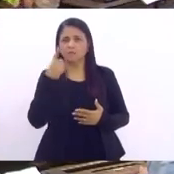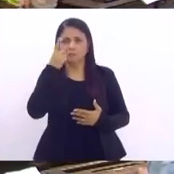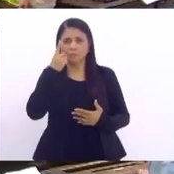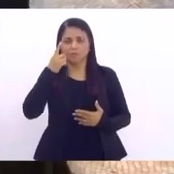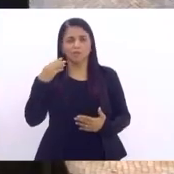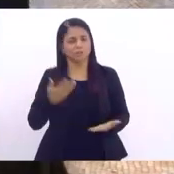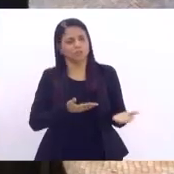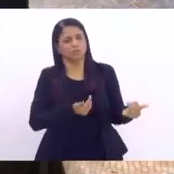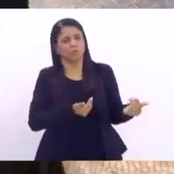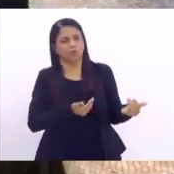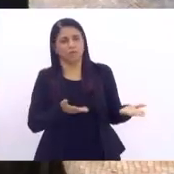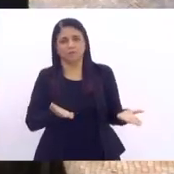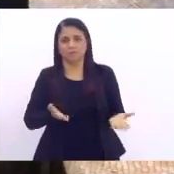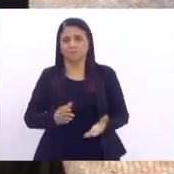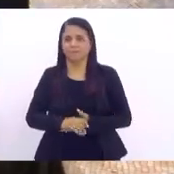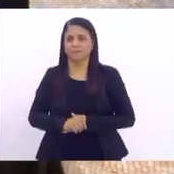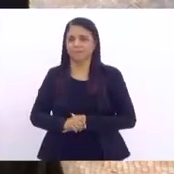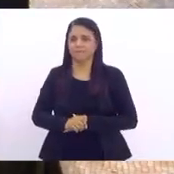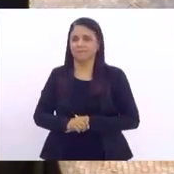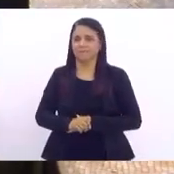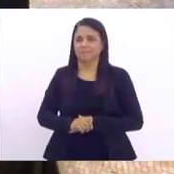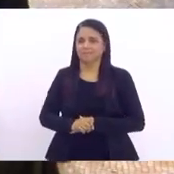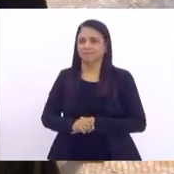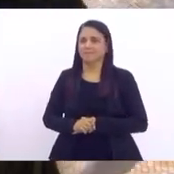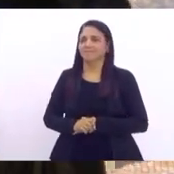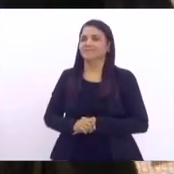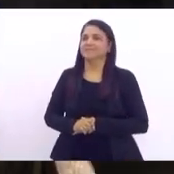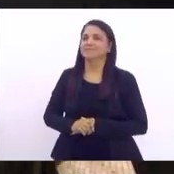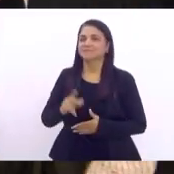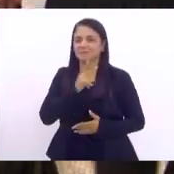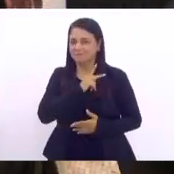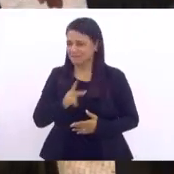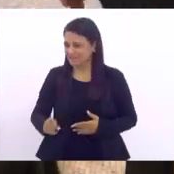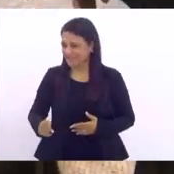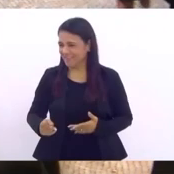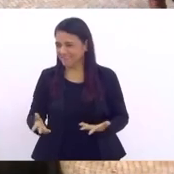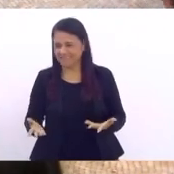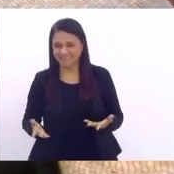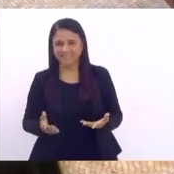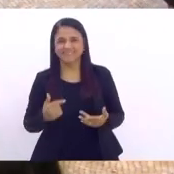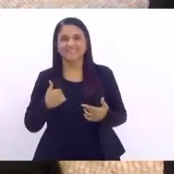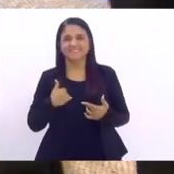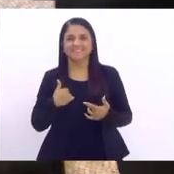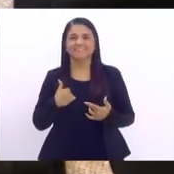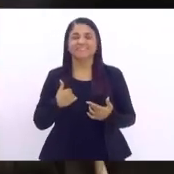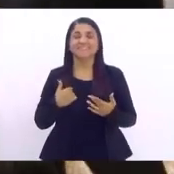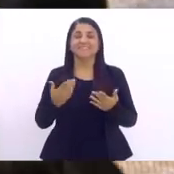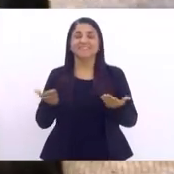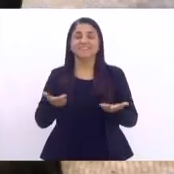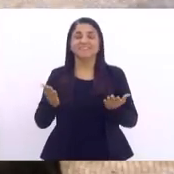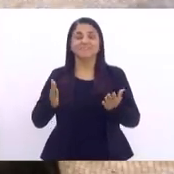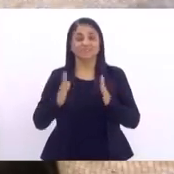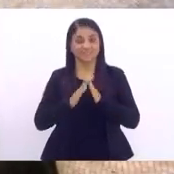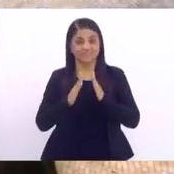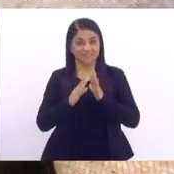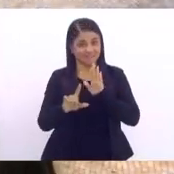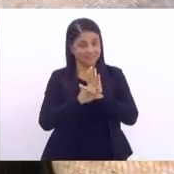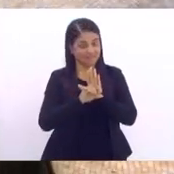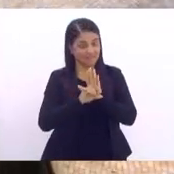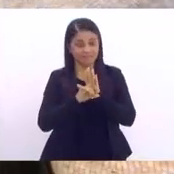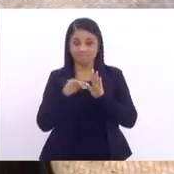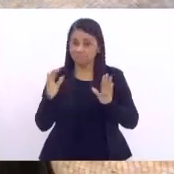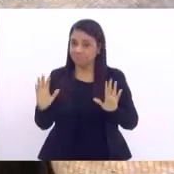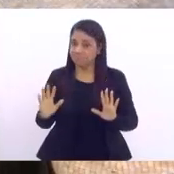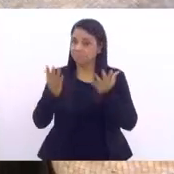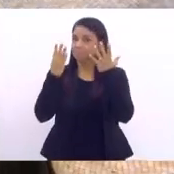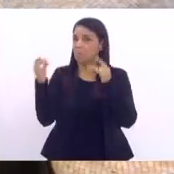muitas vênias, presidente. Bom, acho que hoje, presidente, essa casa celebra um passo importante. A recriação da